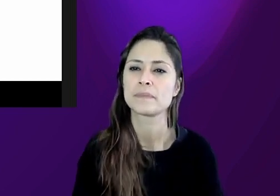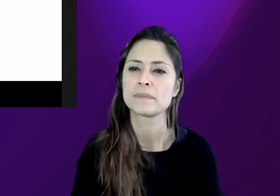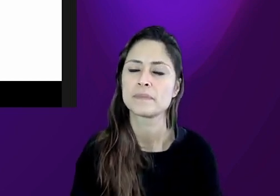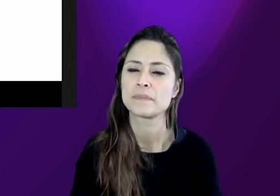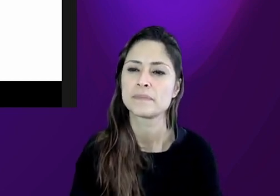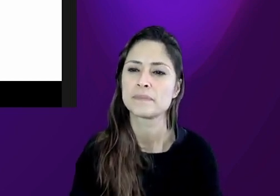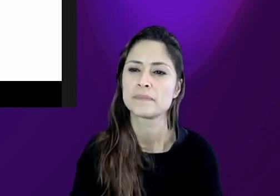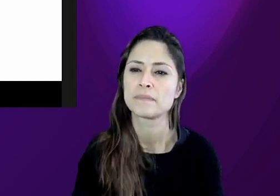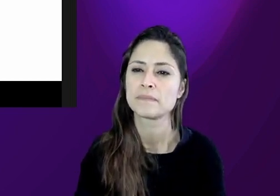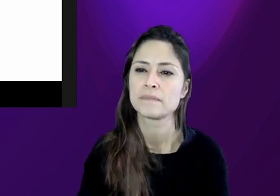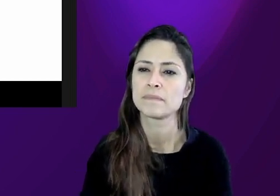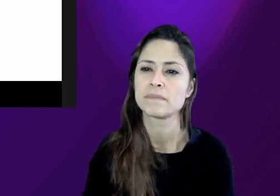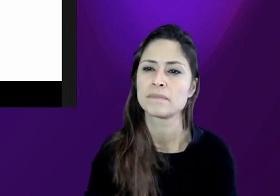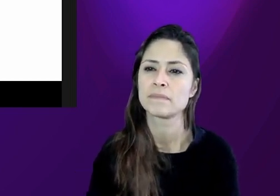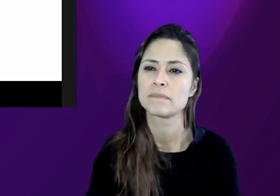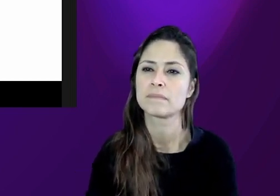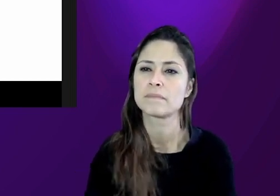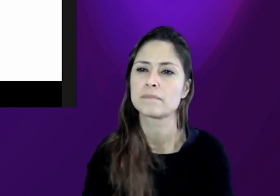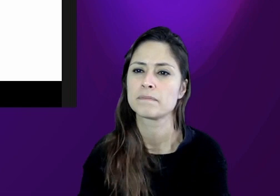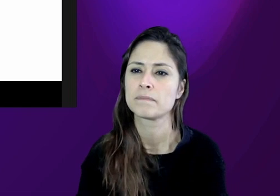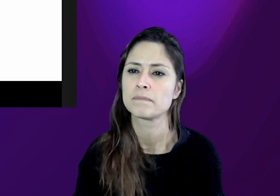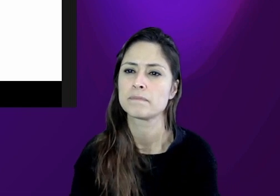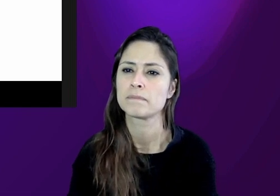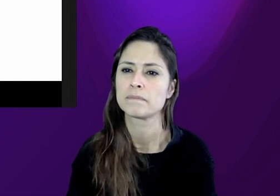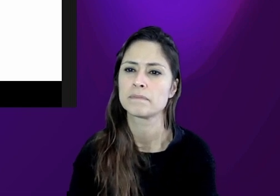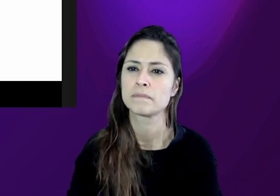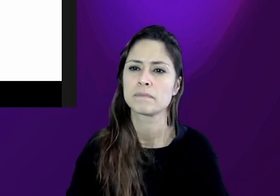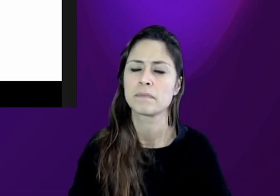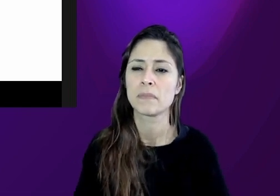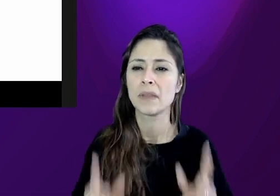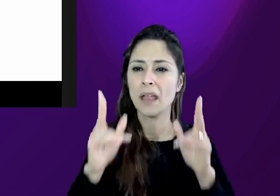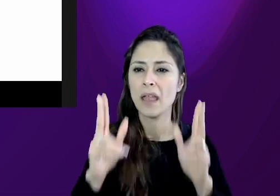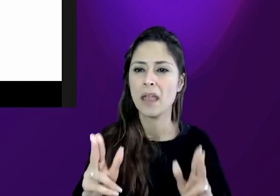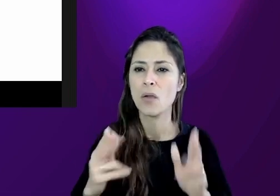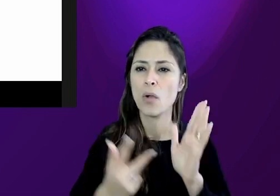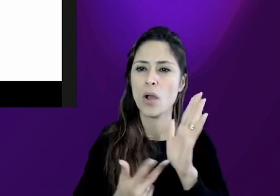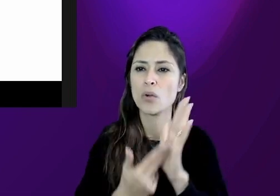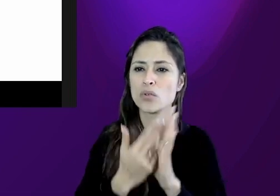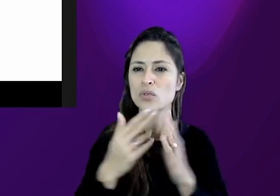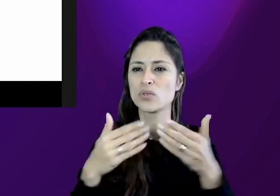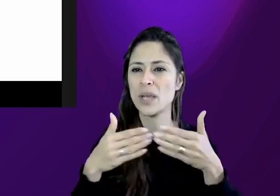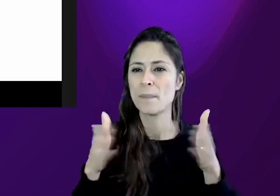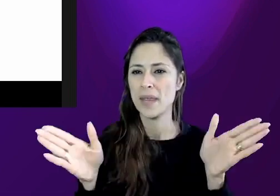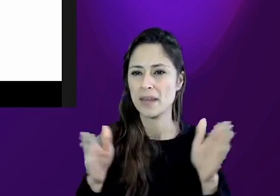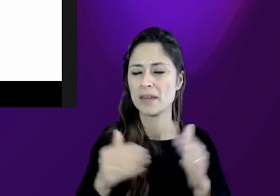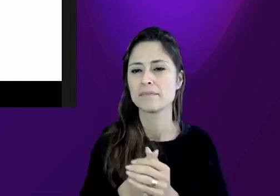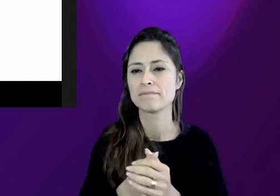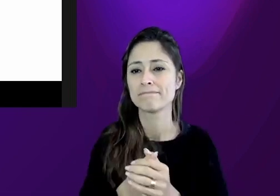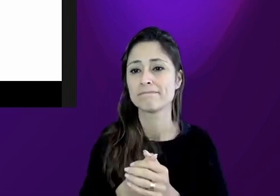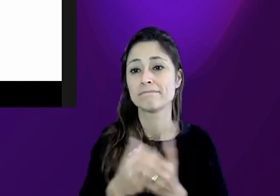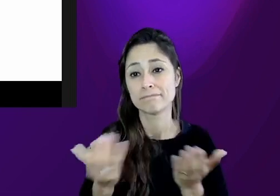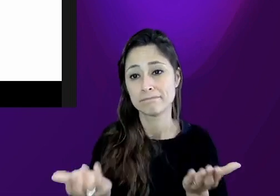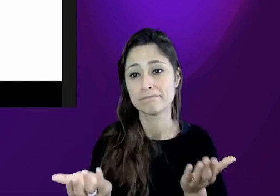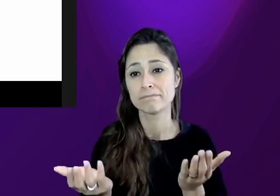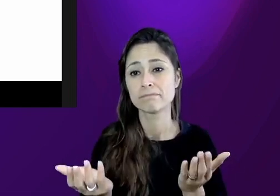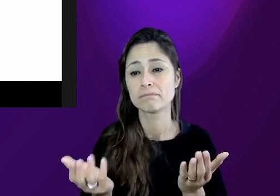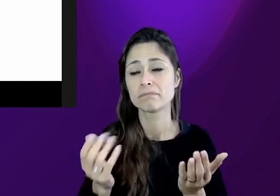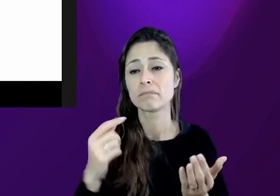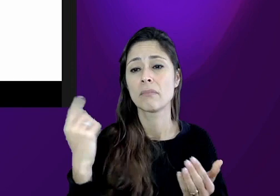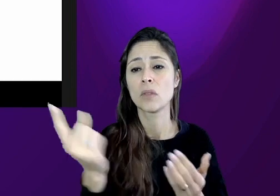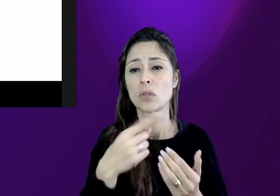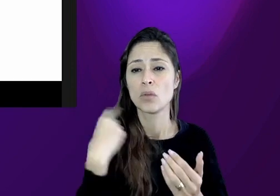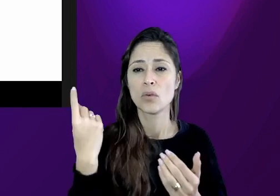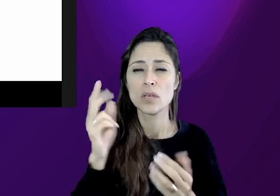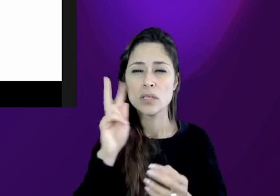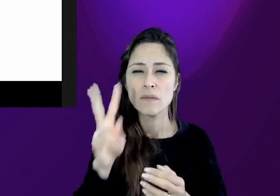conversão implica nesses riscos como se fosse uma cirurgia aberta. Então, a tendência da robótica ser melhor